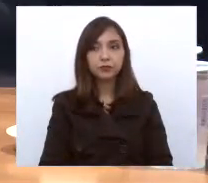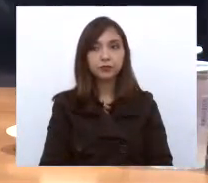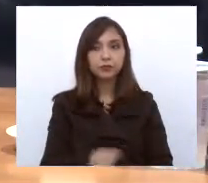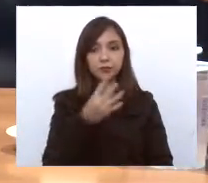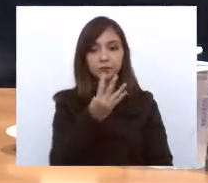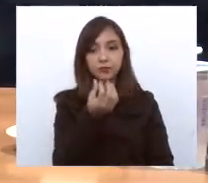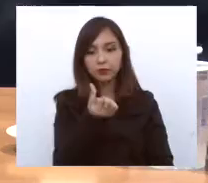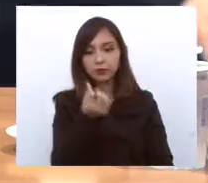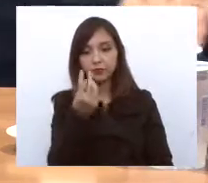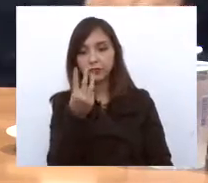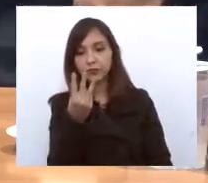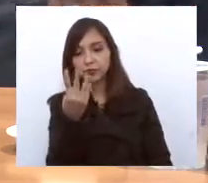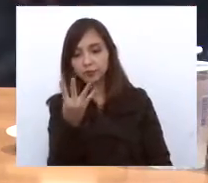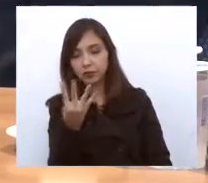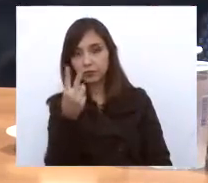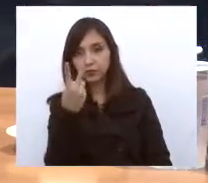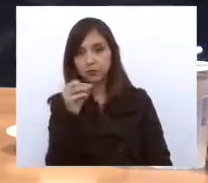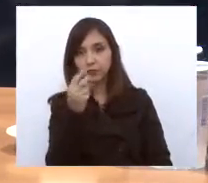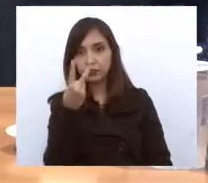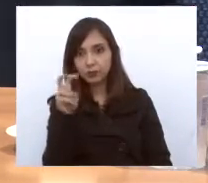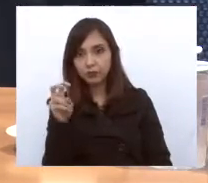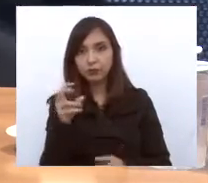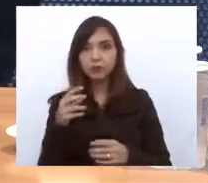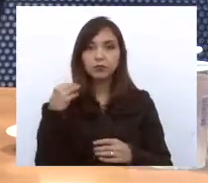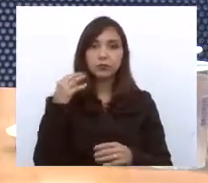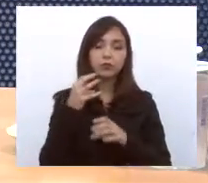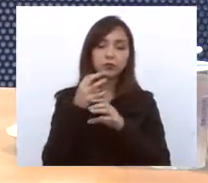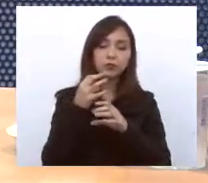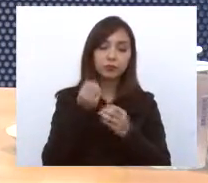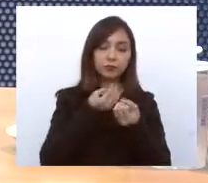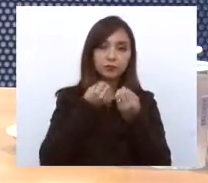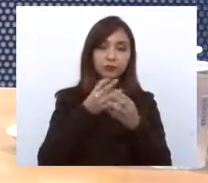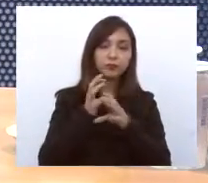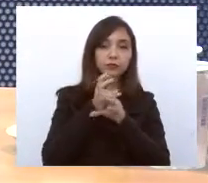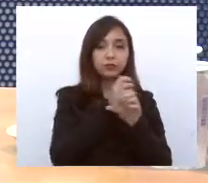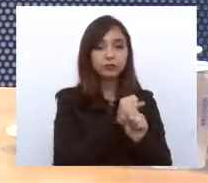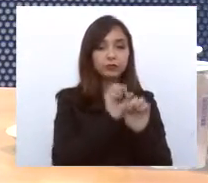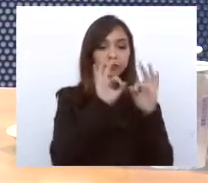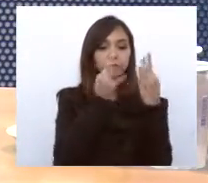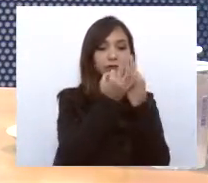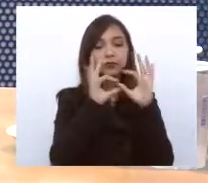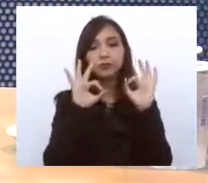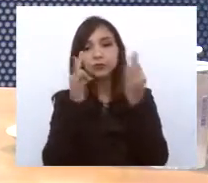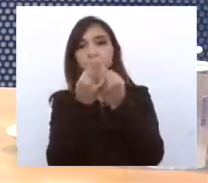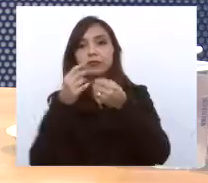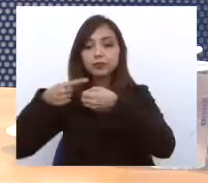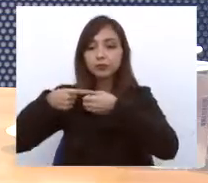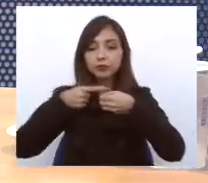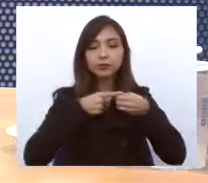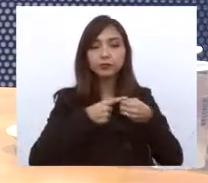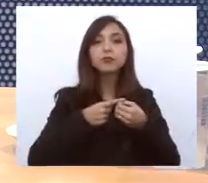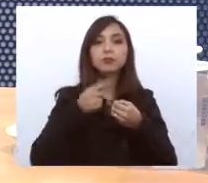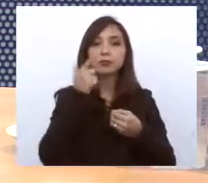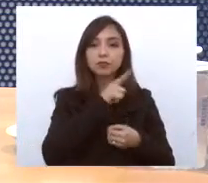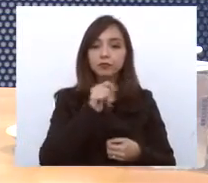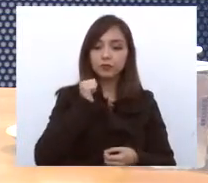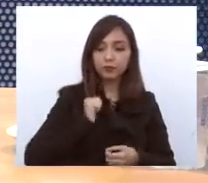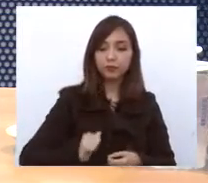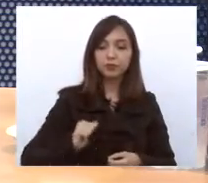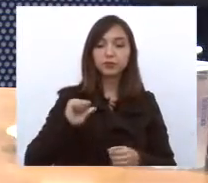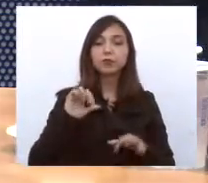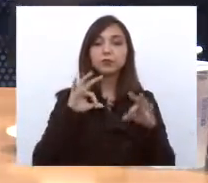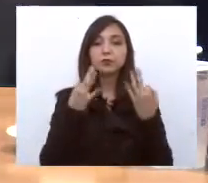requerimento 4634/2015. Informações referentes à quantidade de famílias do município que recebe o benefício do Bolsa